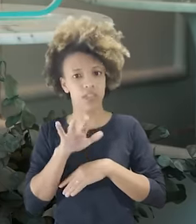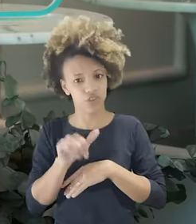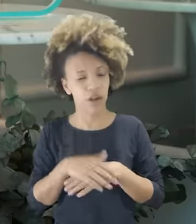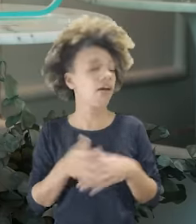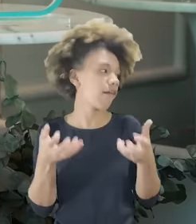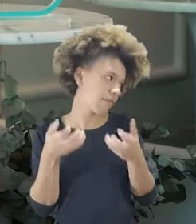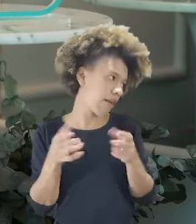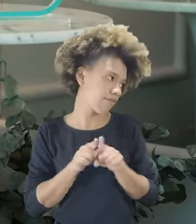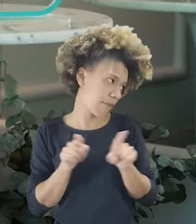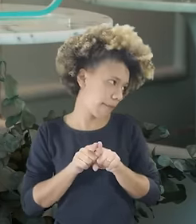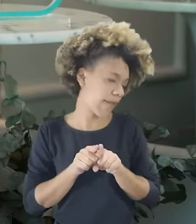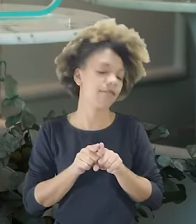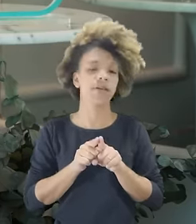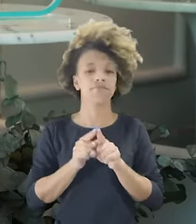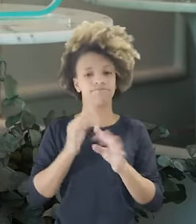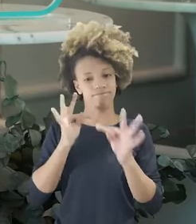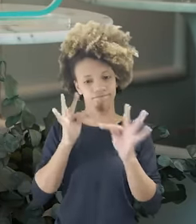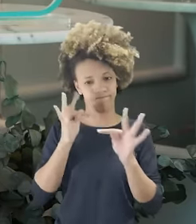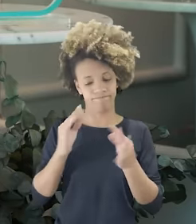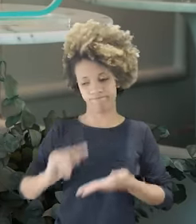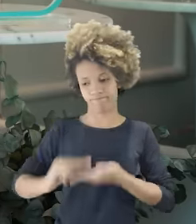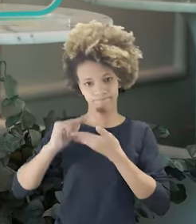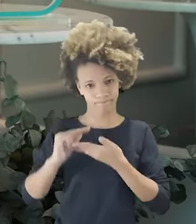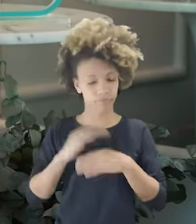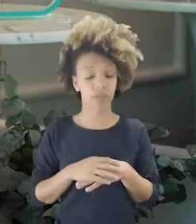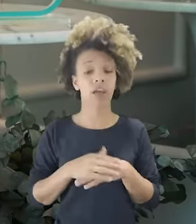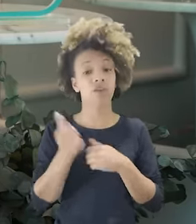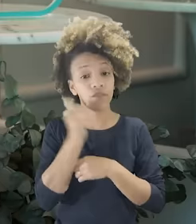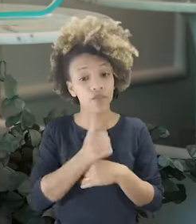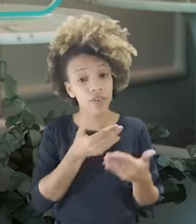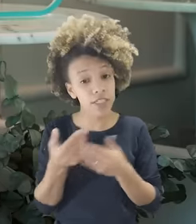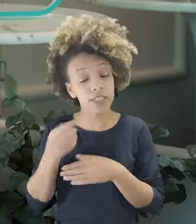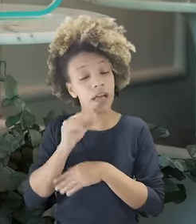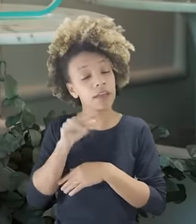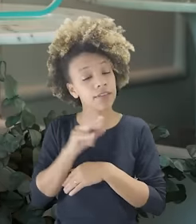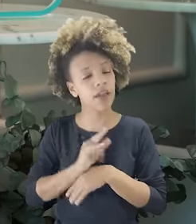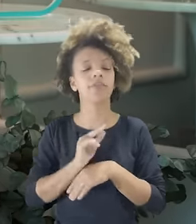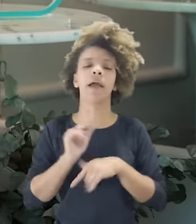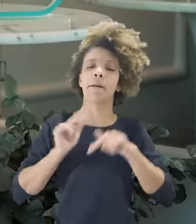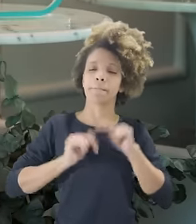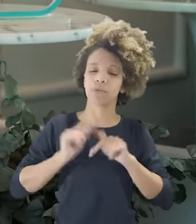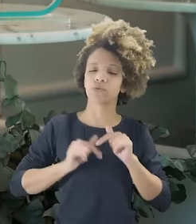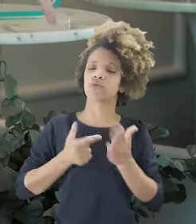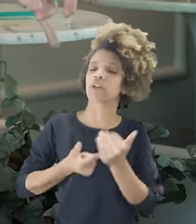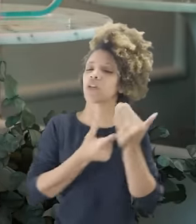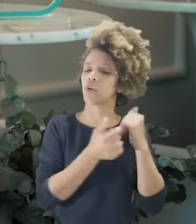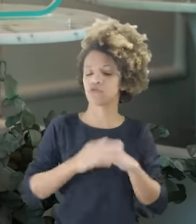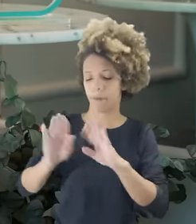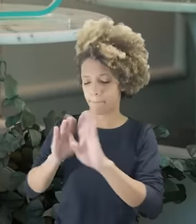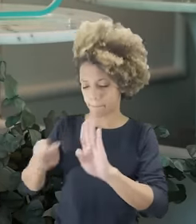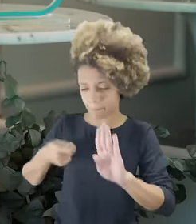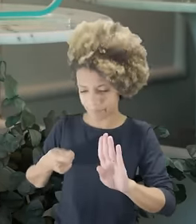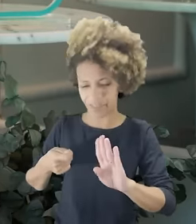né se diagnosticar com a Dra Rosângela mulheres a insider é camisa com tecnologia Ou seja você pegou na